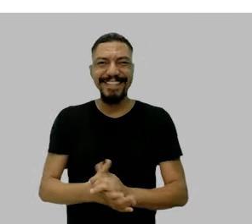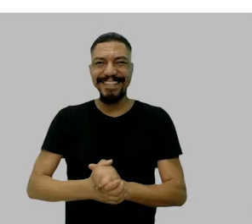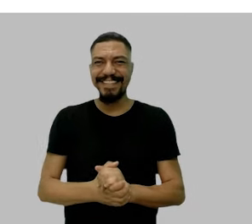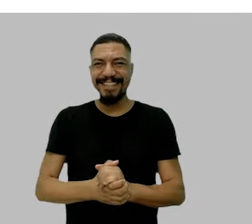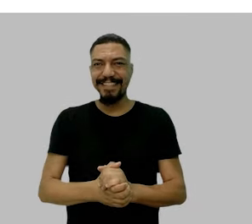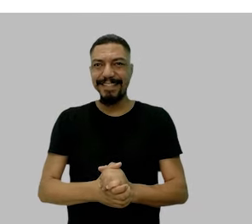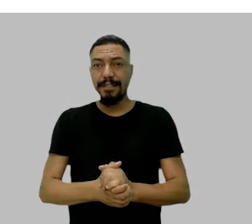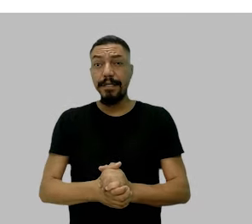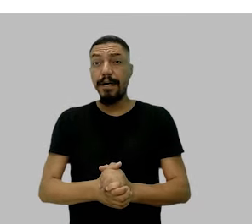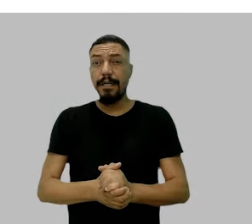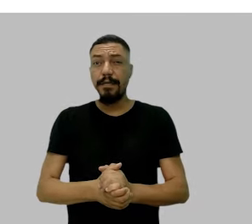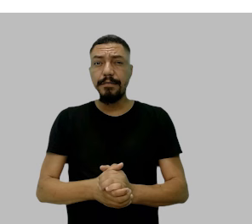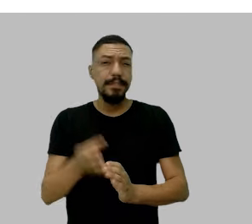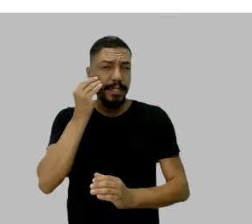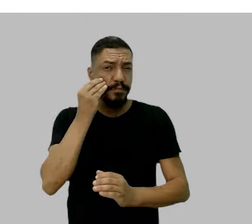Som, teste.